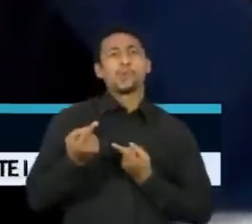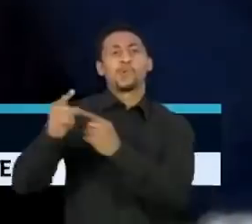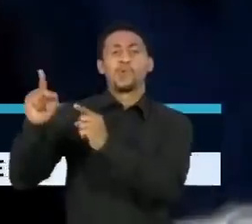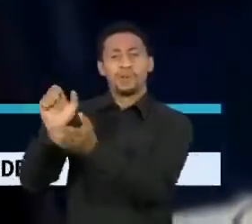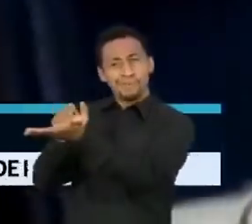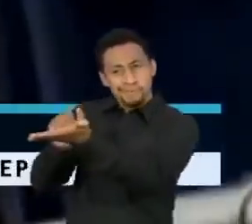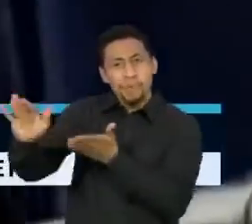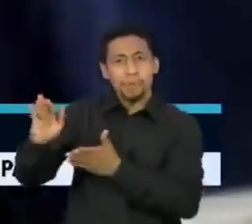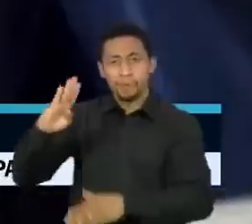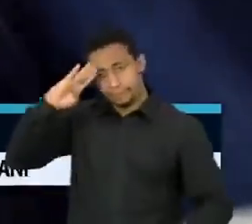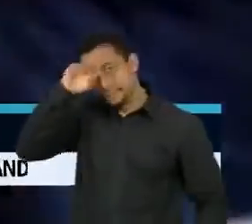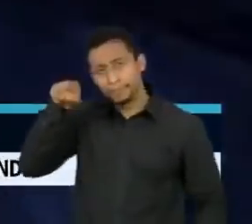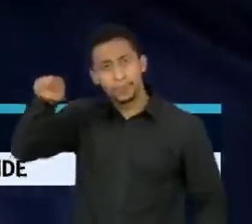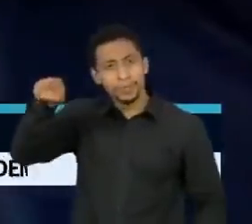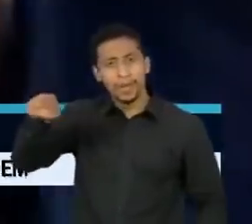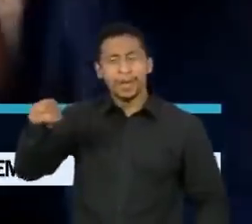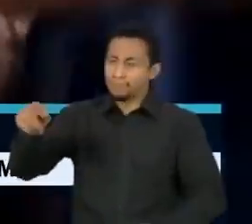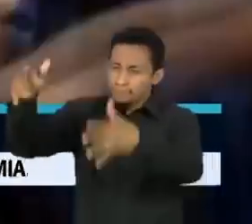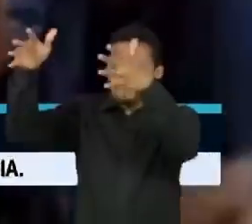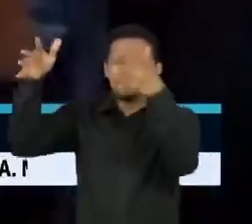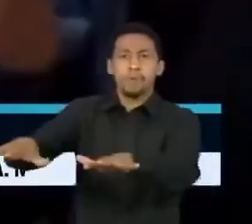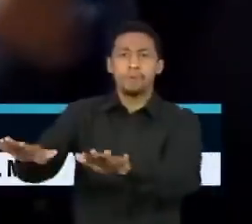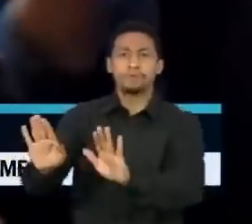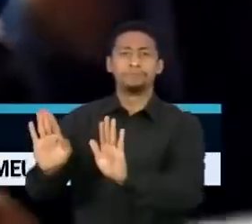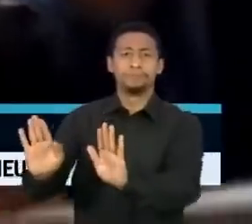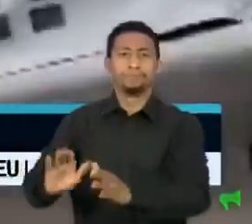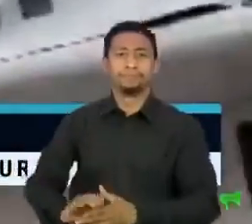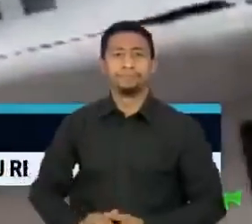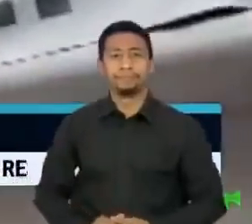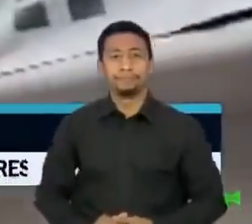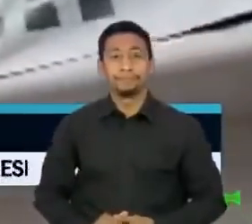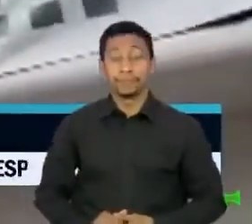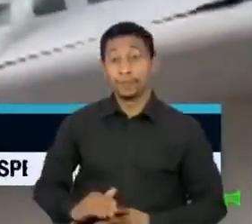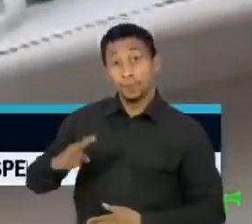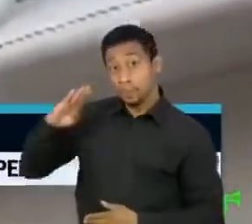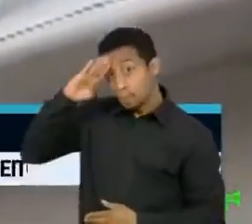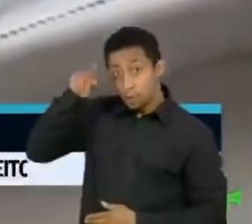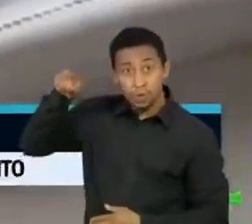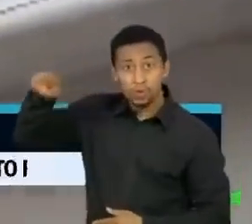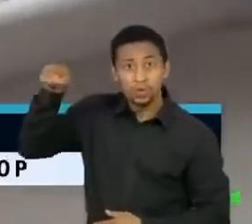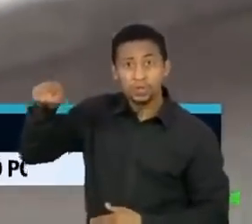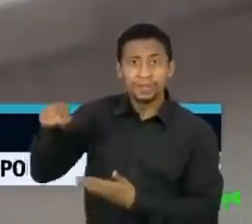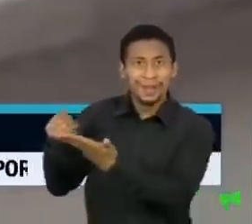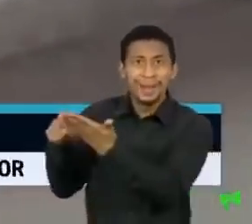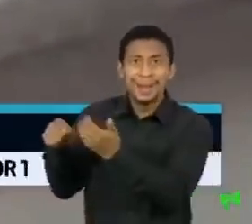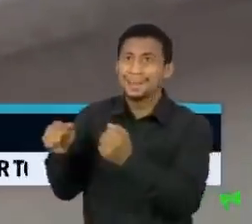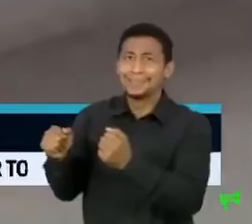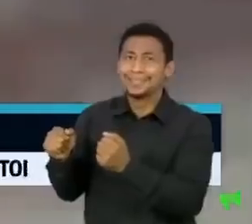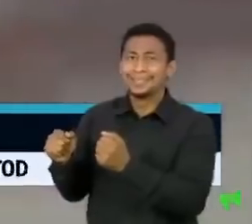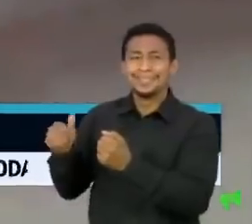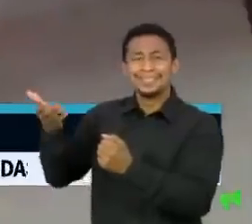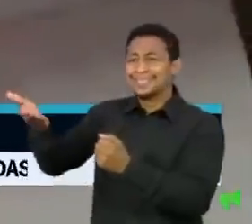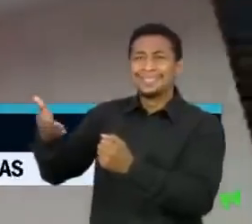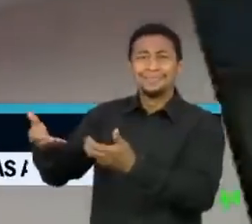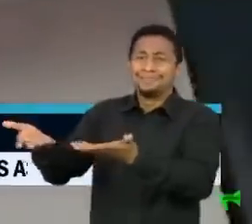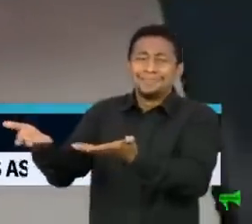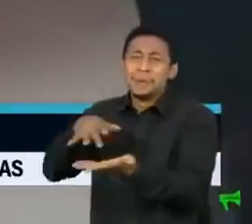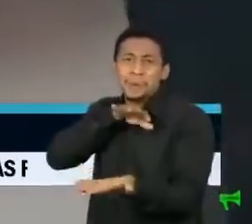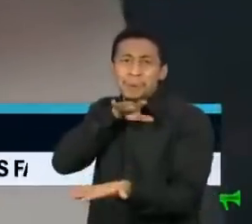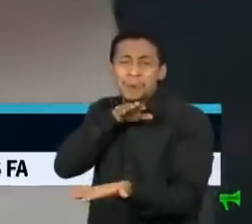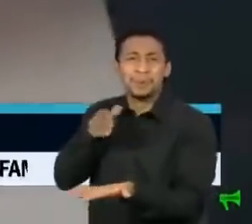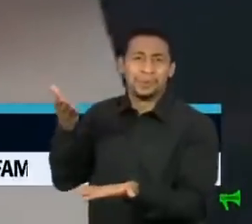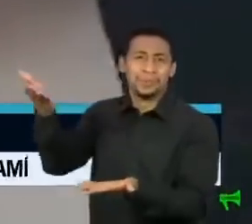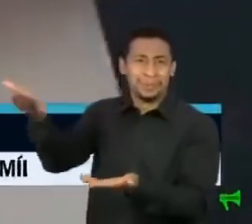o genocida e derrubar Jair Bolsonaro. Bolsonaro é uma serpente venenosa que está